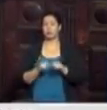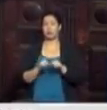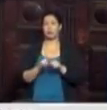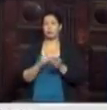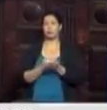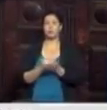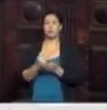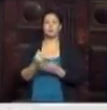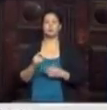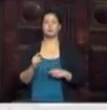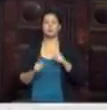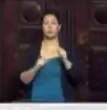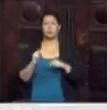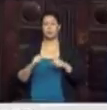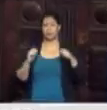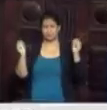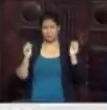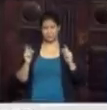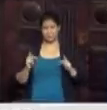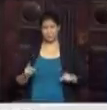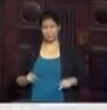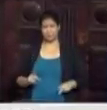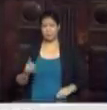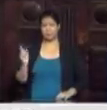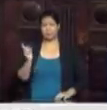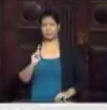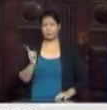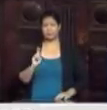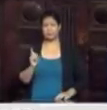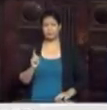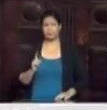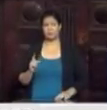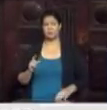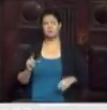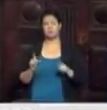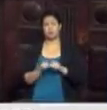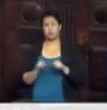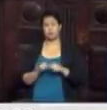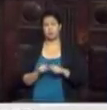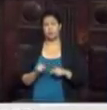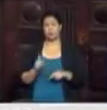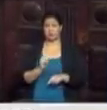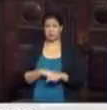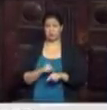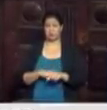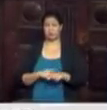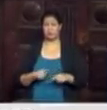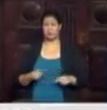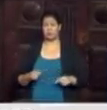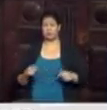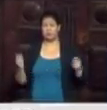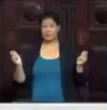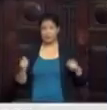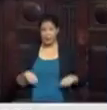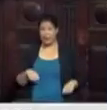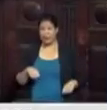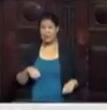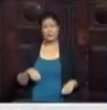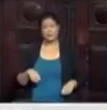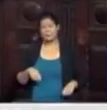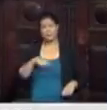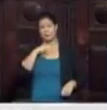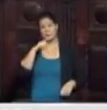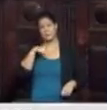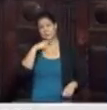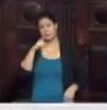que não serão tão pacíficas assim, porque a situação está verdadeiramente insuportável. Eu